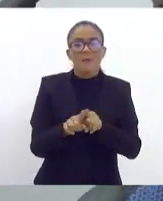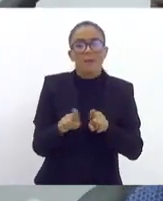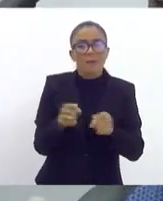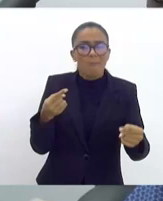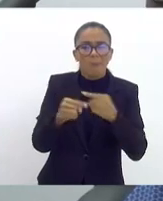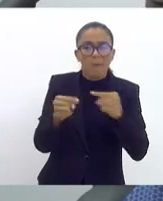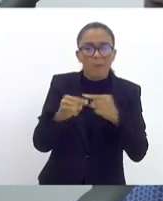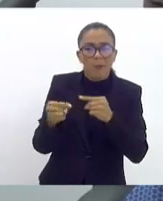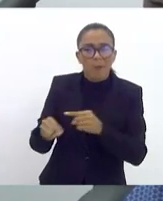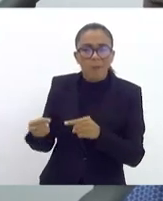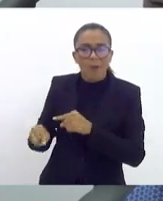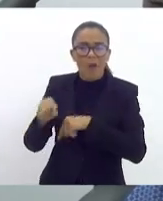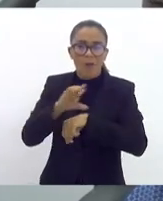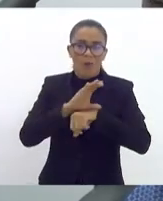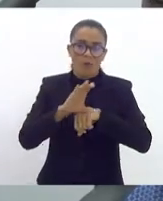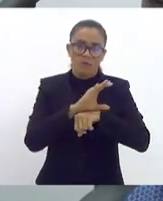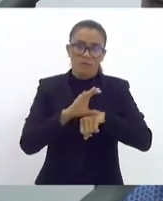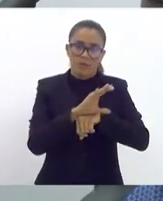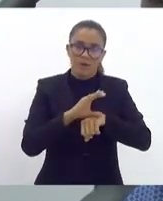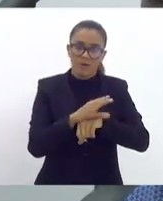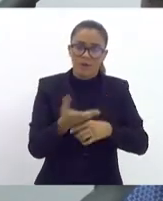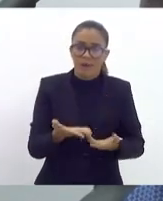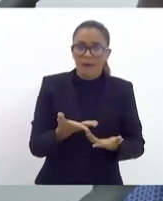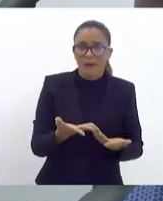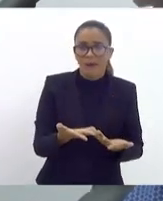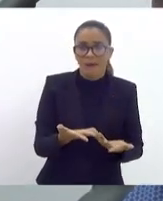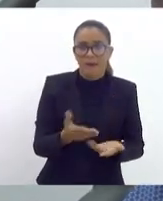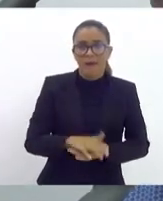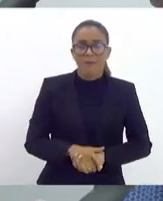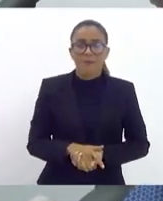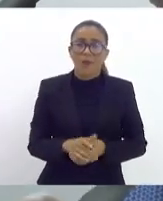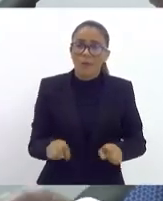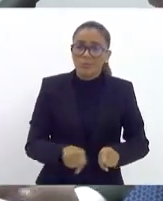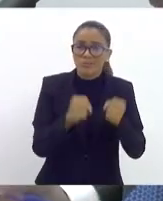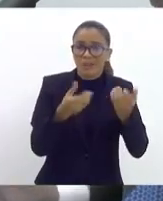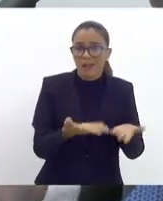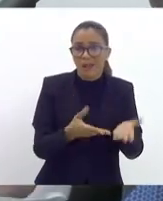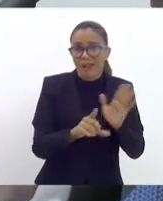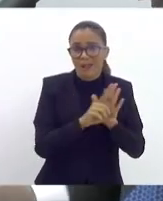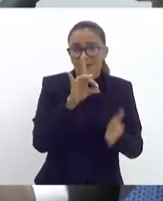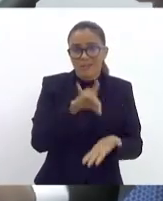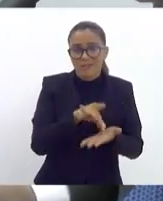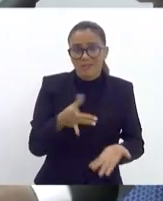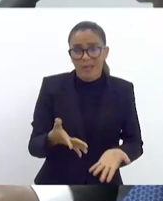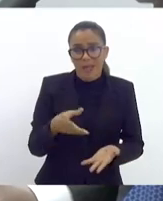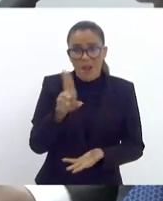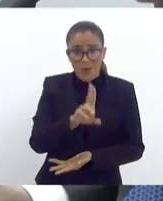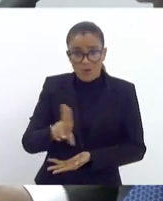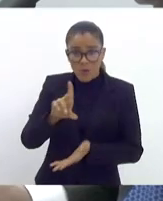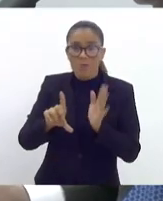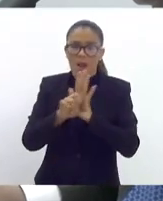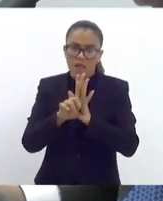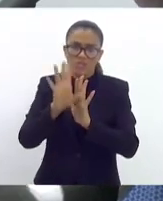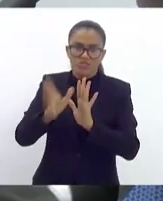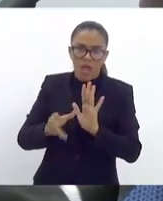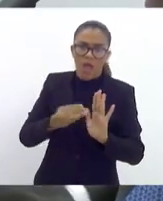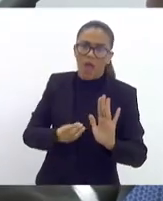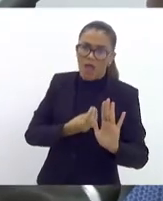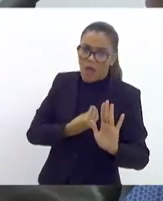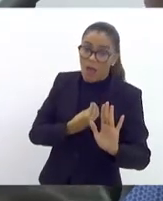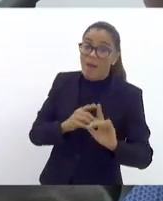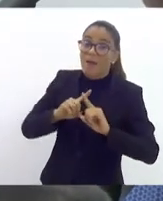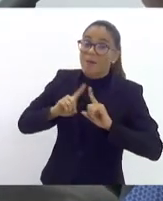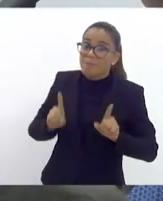inconstitucionalidade porque aí eu eu maculo a lei original Então ela utilizou uma lei vigente mas